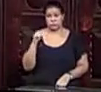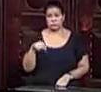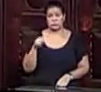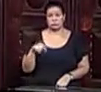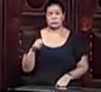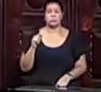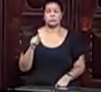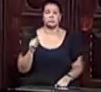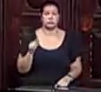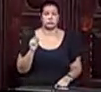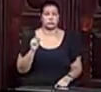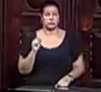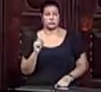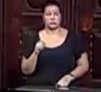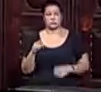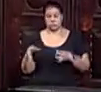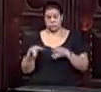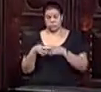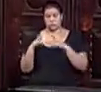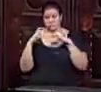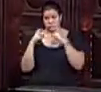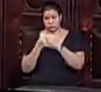de cultura